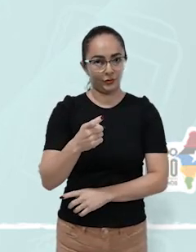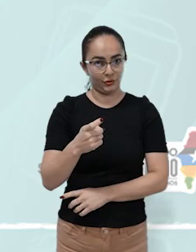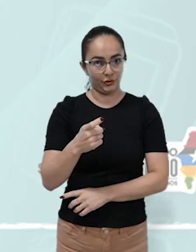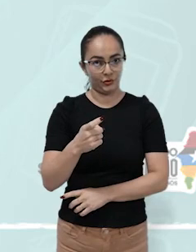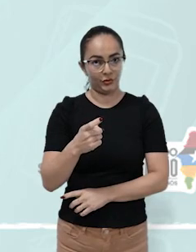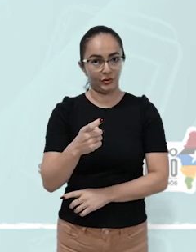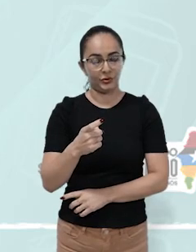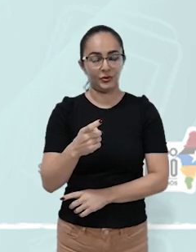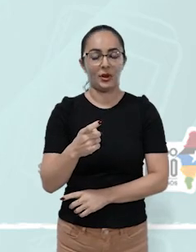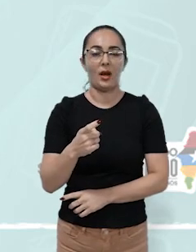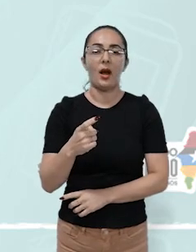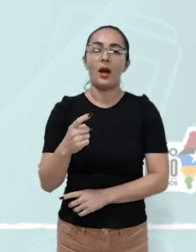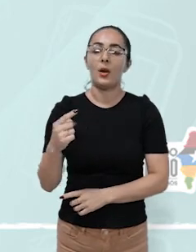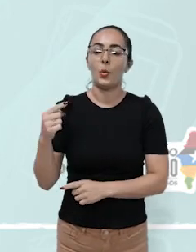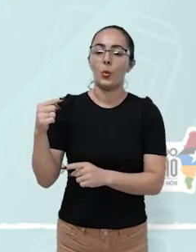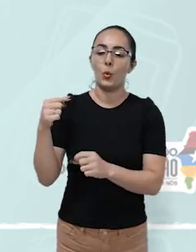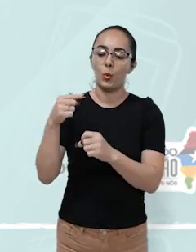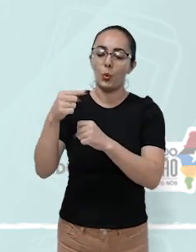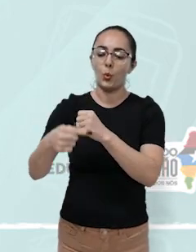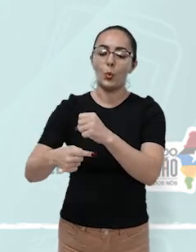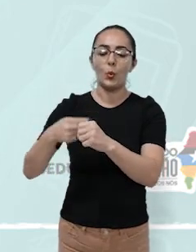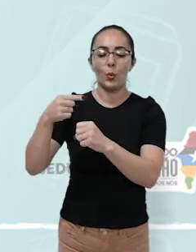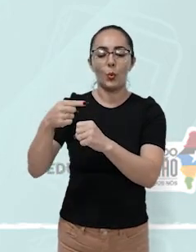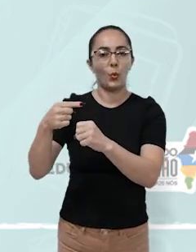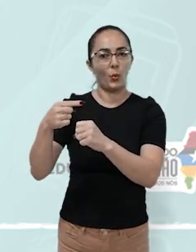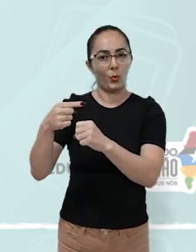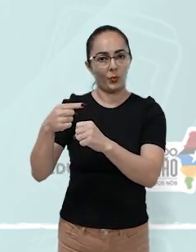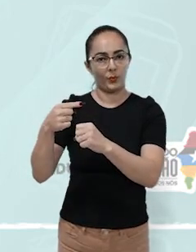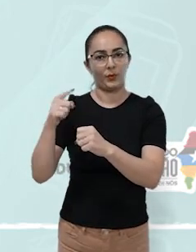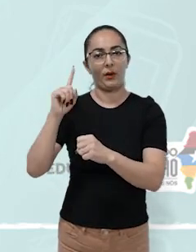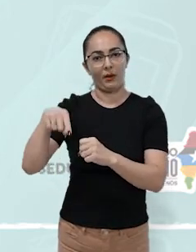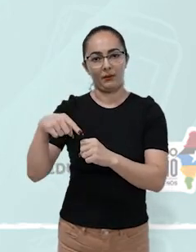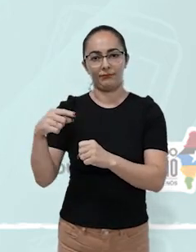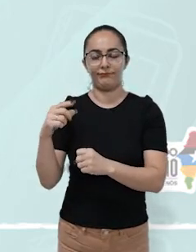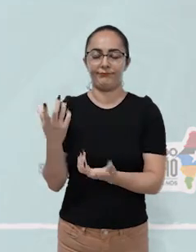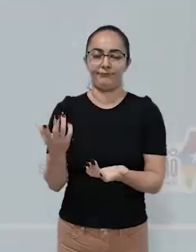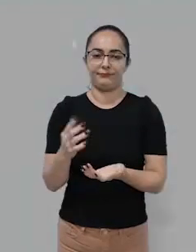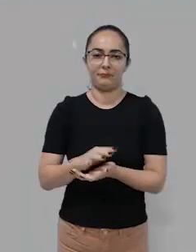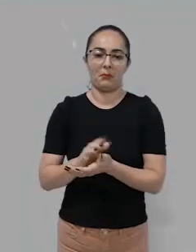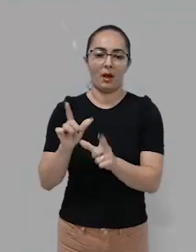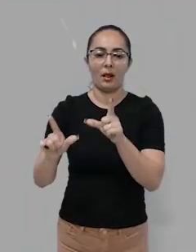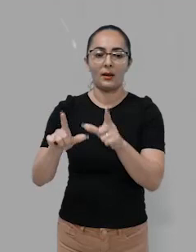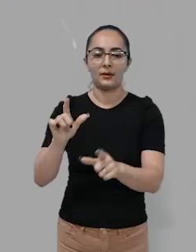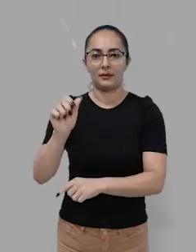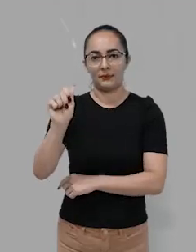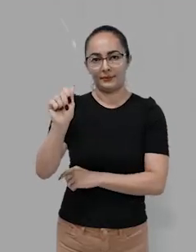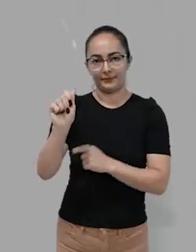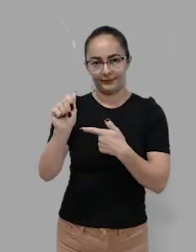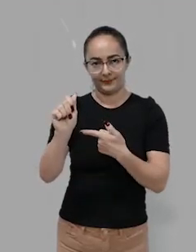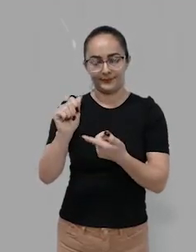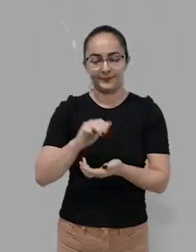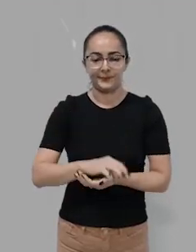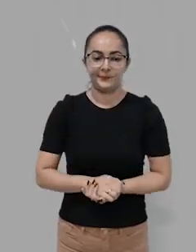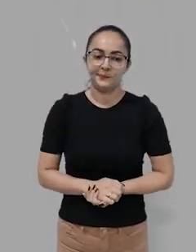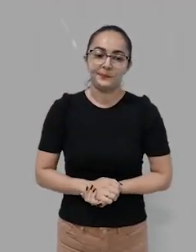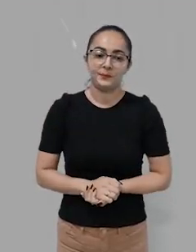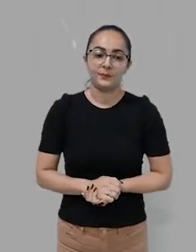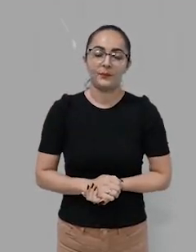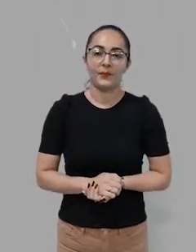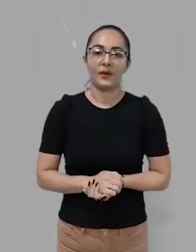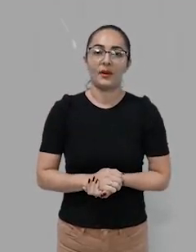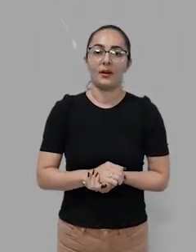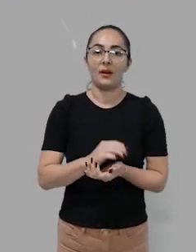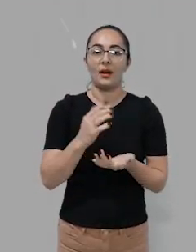terminar com um ânion, né, que é a partícula negativa. Assim, os ácidos podem liberar um